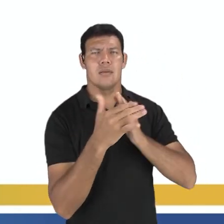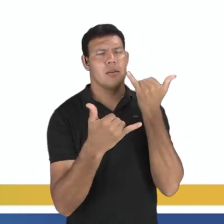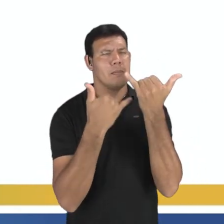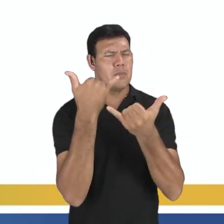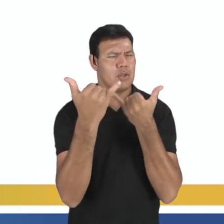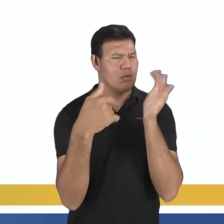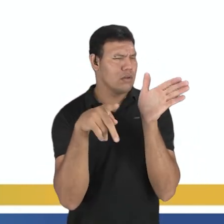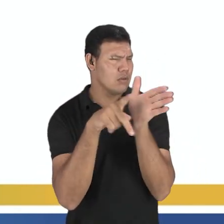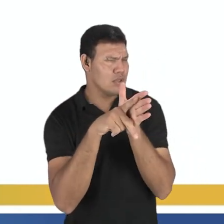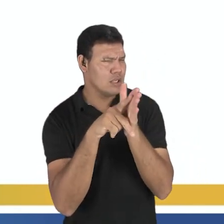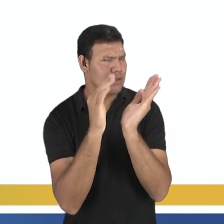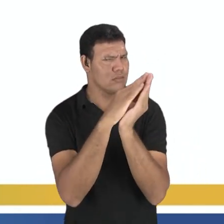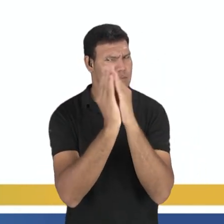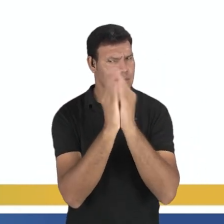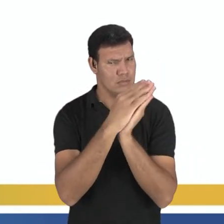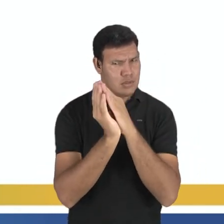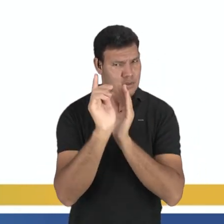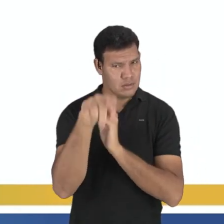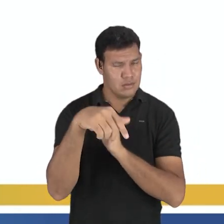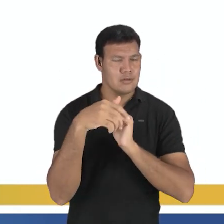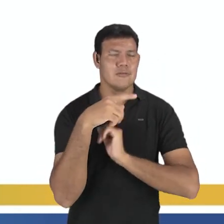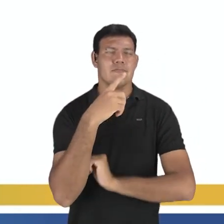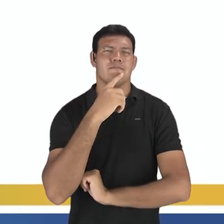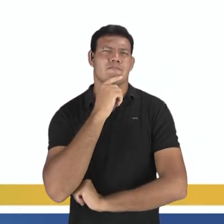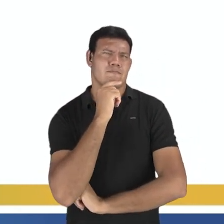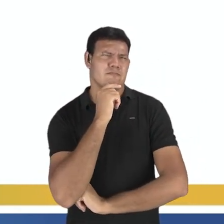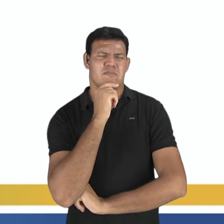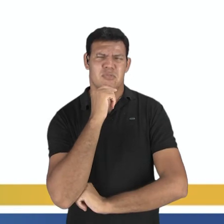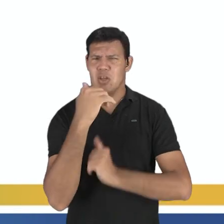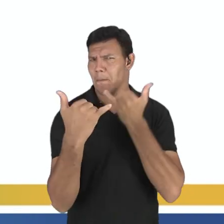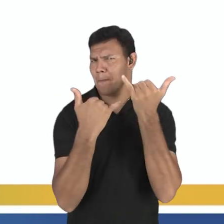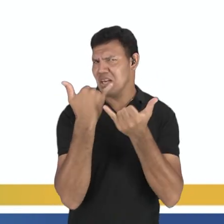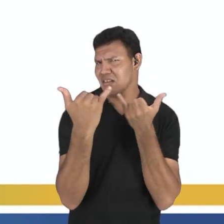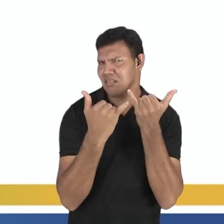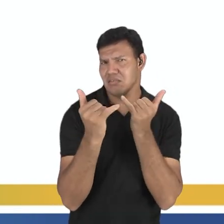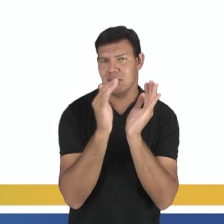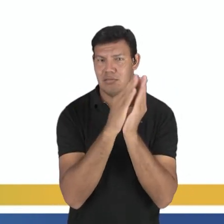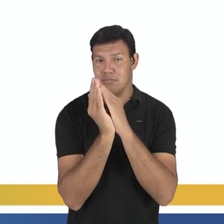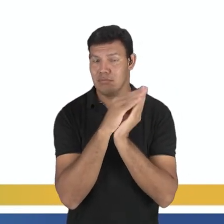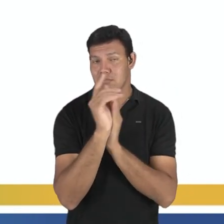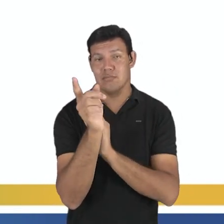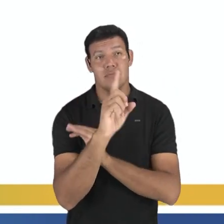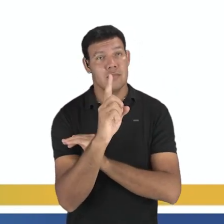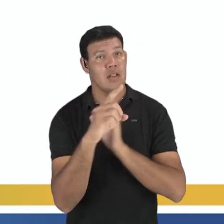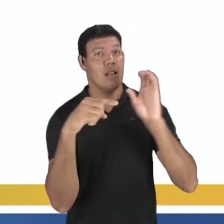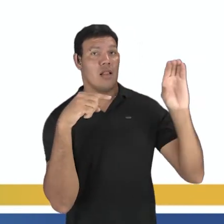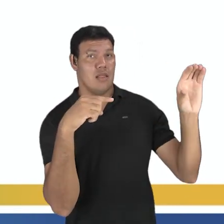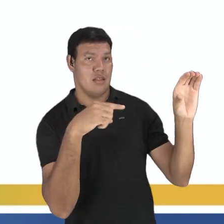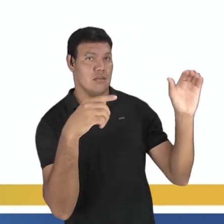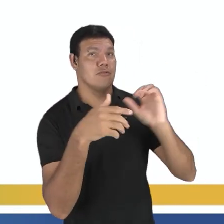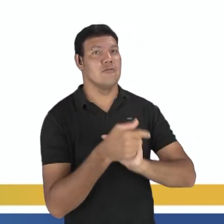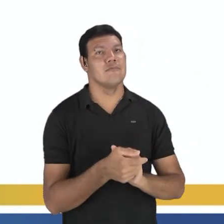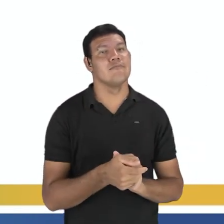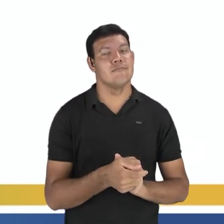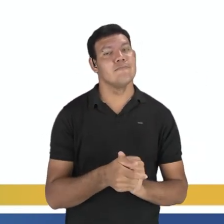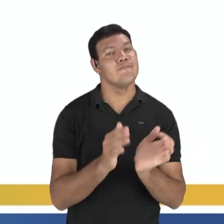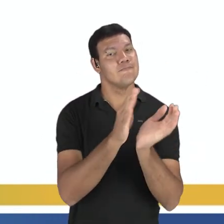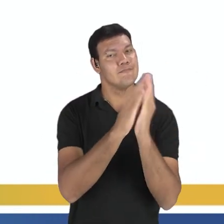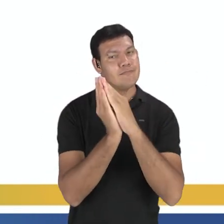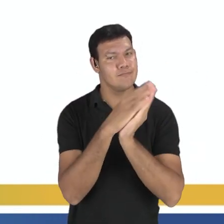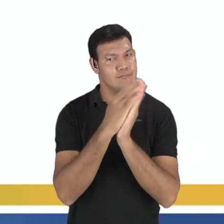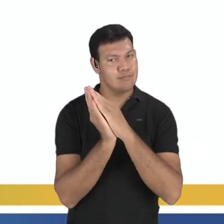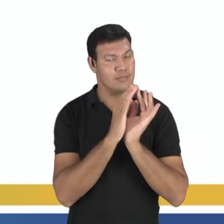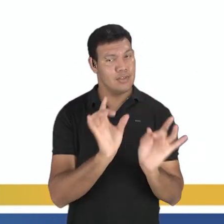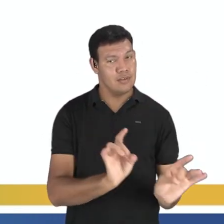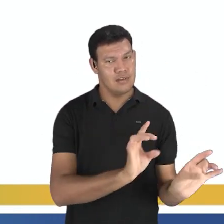das brincadeiras de uma boneca. Olha, não é brincadeira da boneca, não. E vamos à letra C, de uma boneca